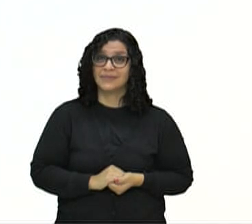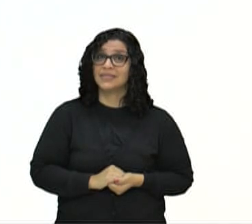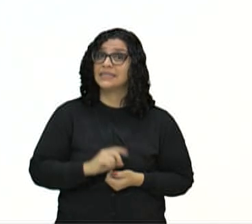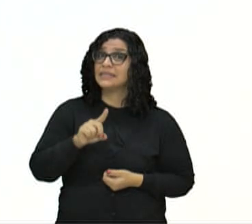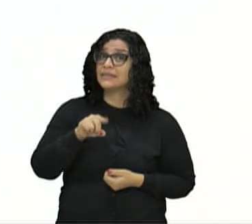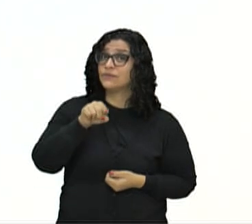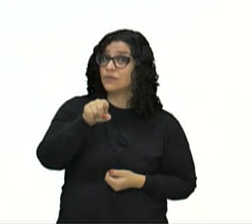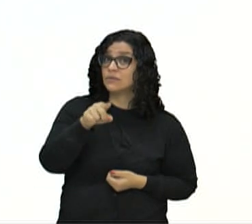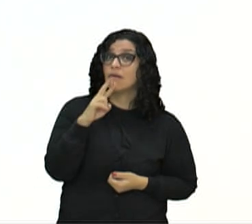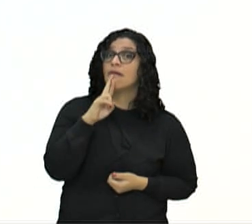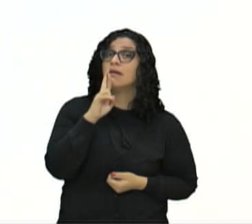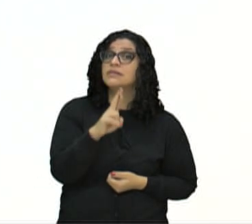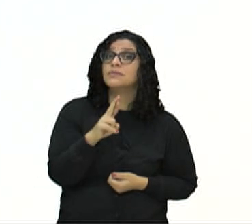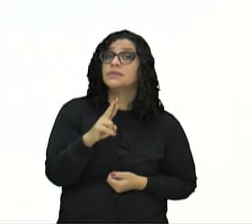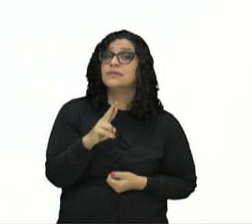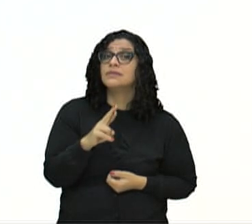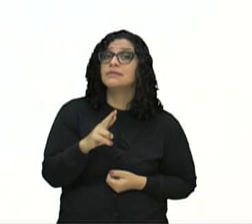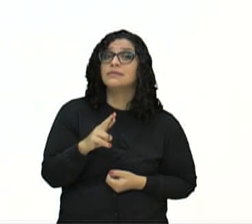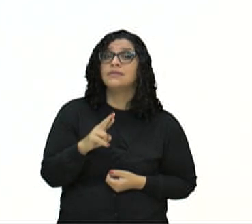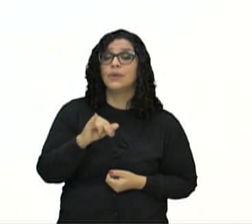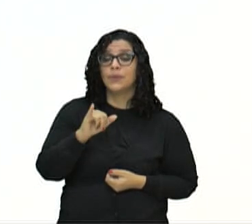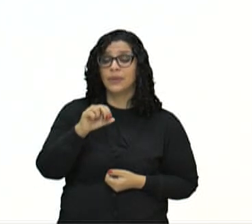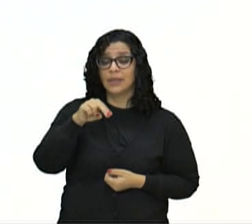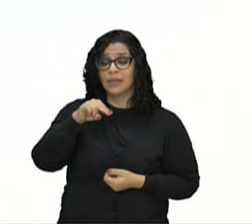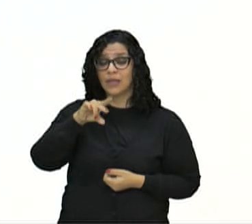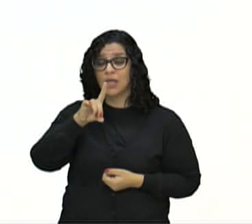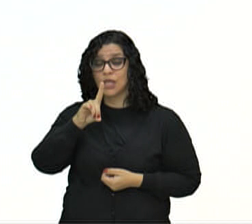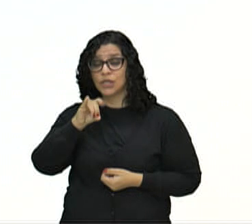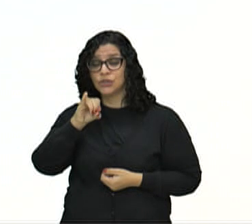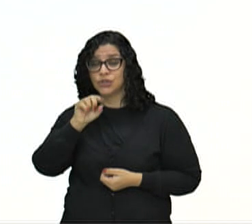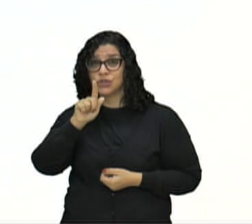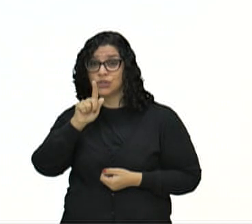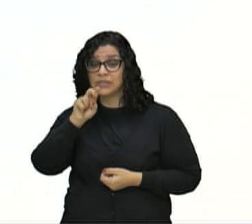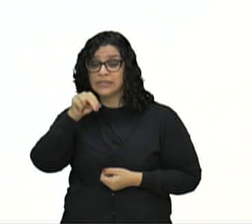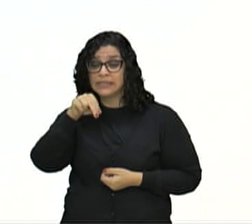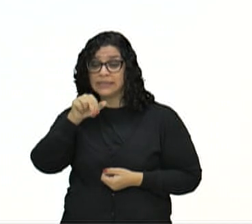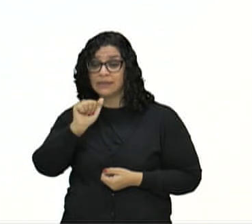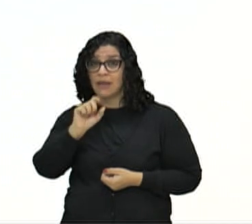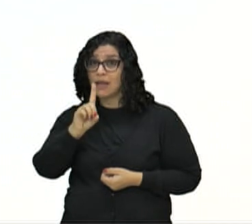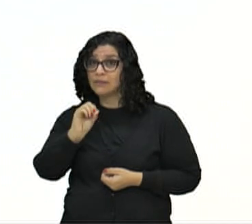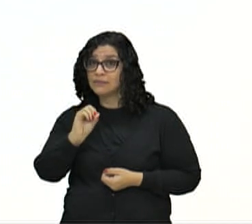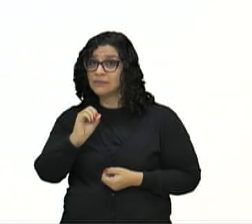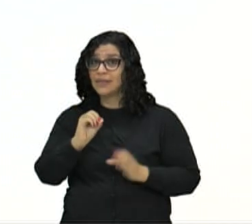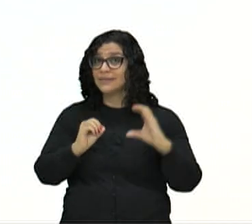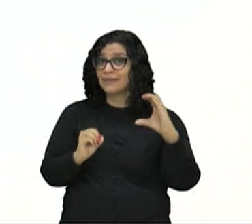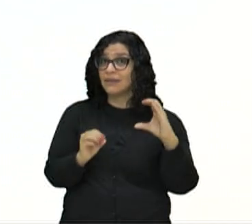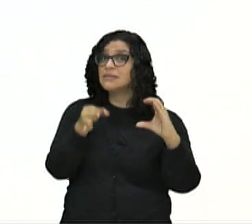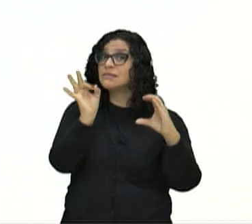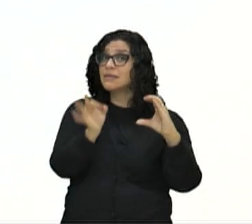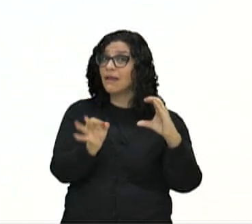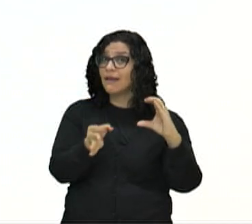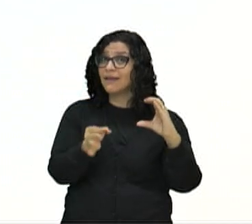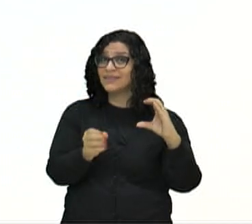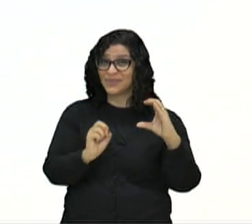Se você respondeu a palavra indignada, você acertou,